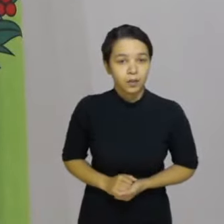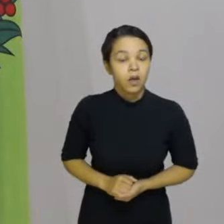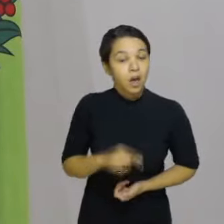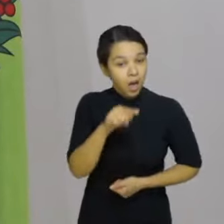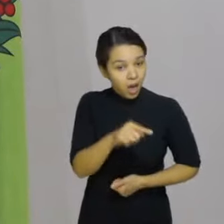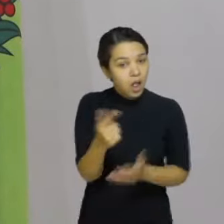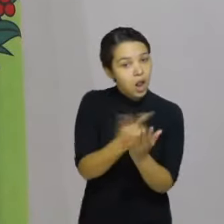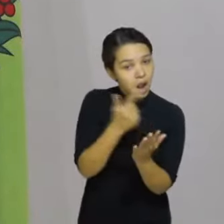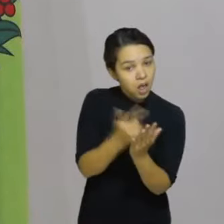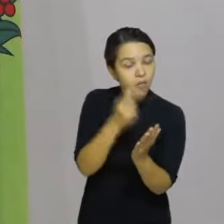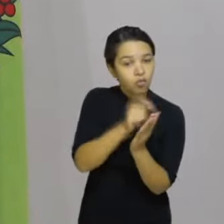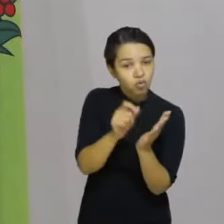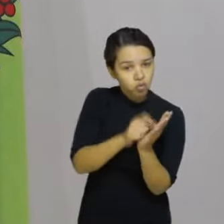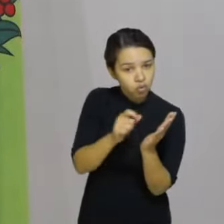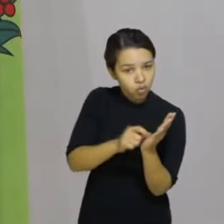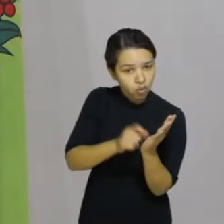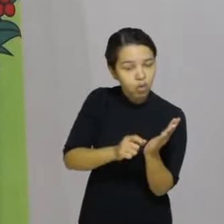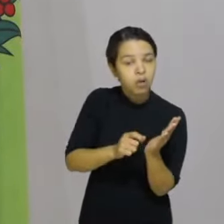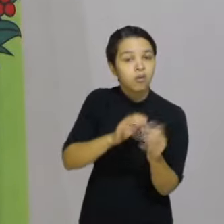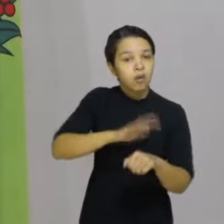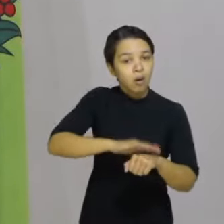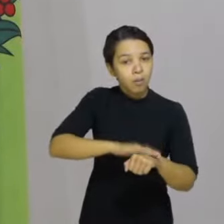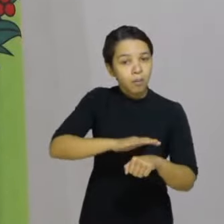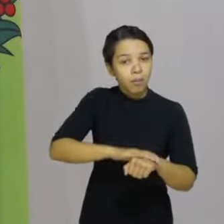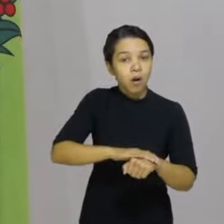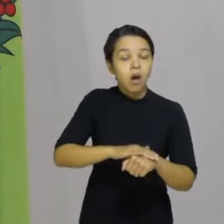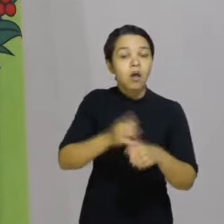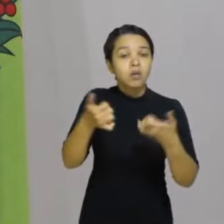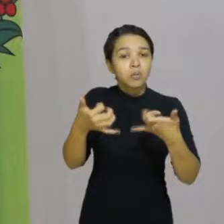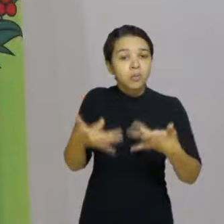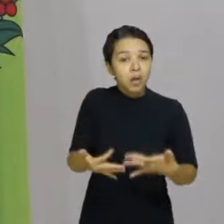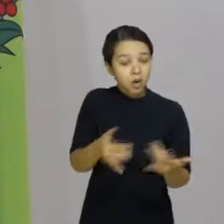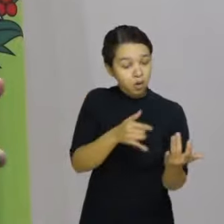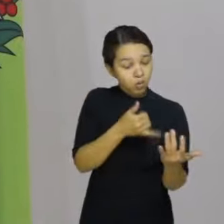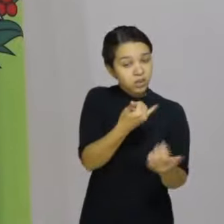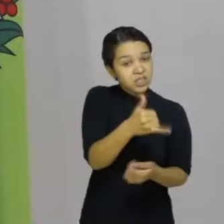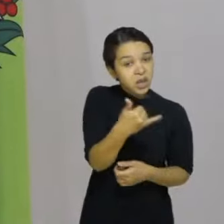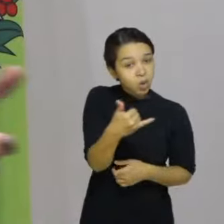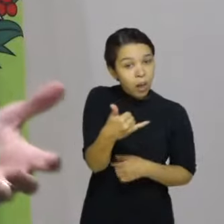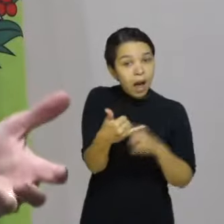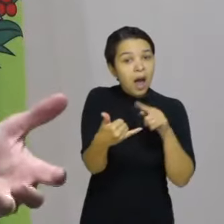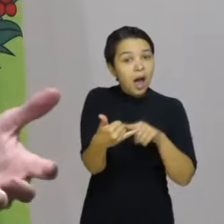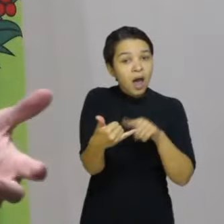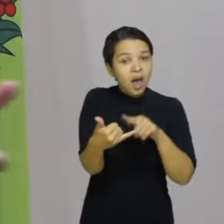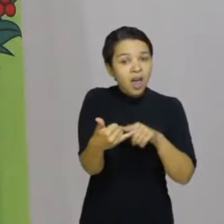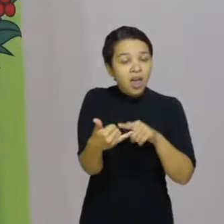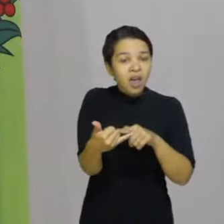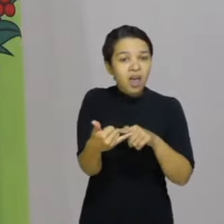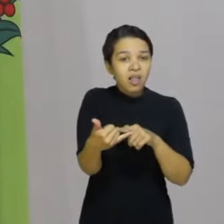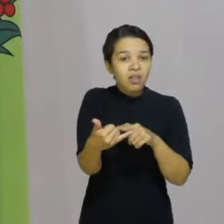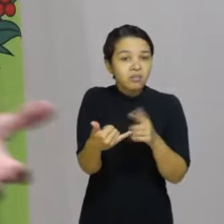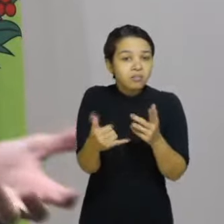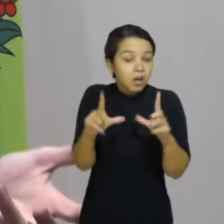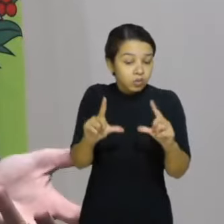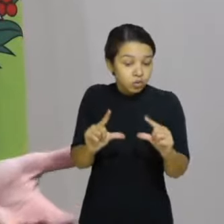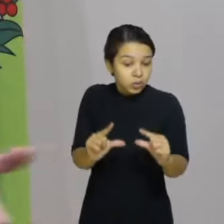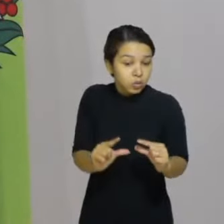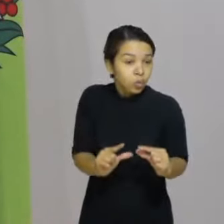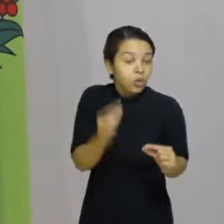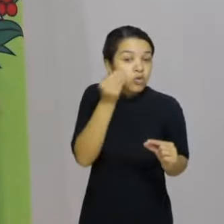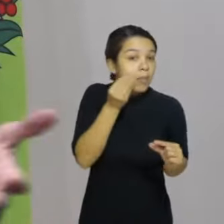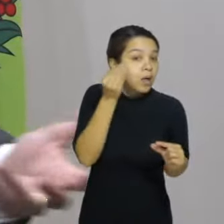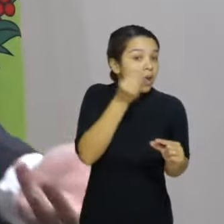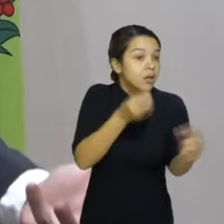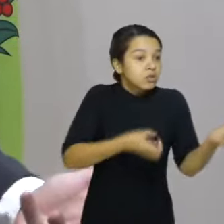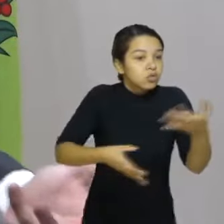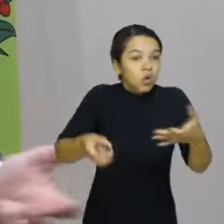né? Na verdade, o celular se tornou um inibidor de experiências, porque, enfim, mais tempo no celular é menos tempo para quase nada,